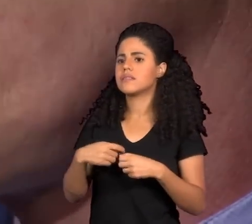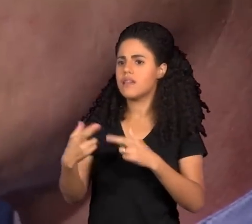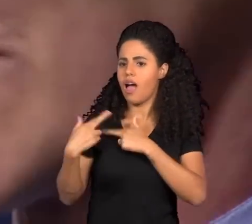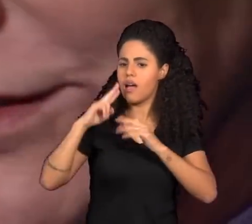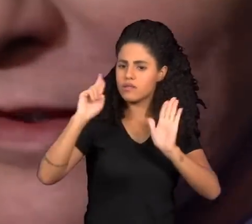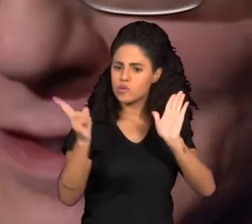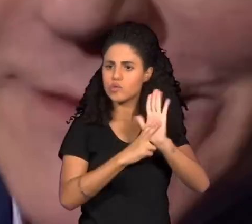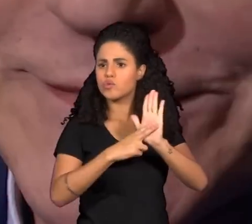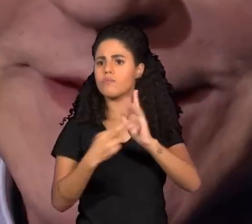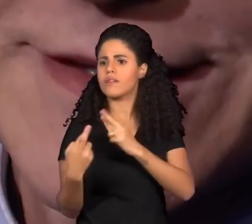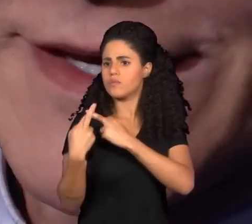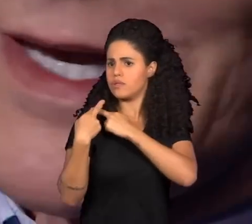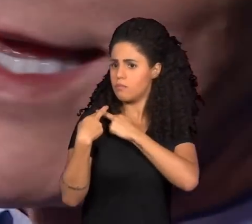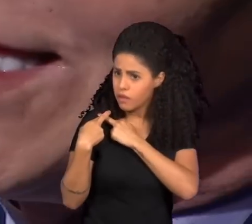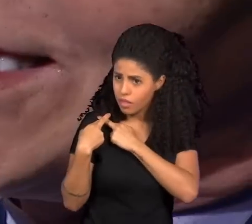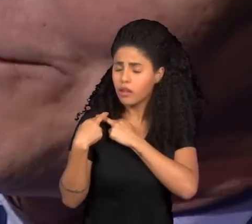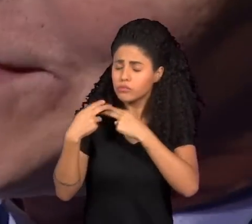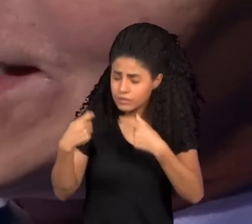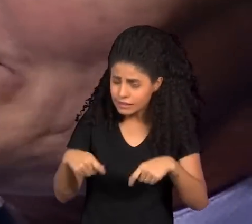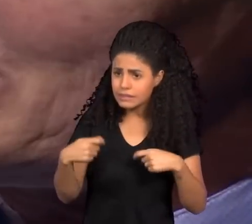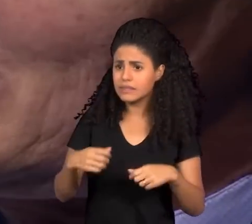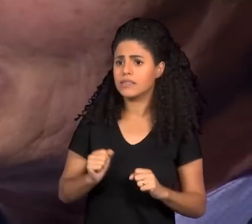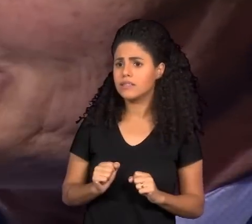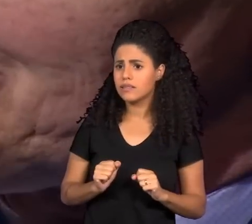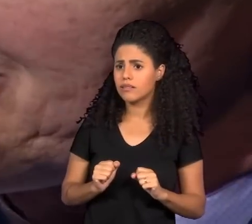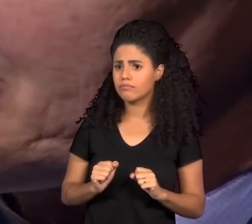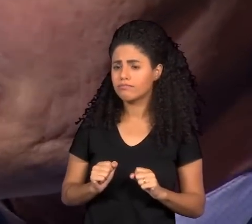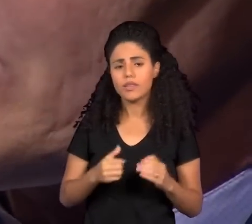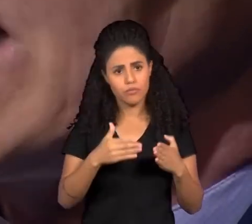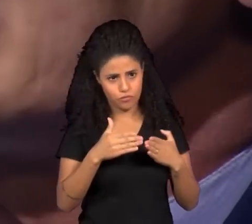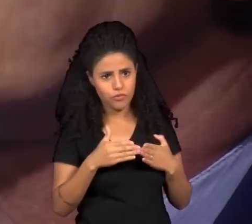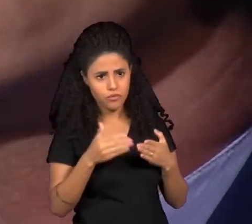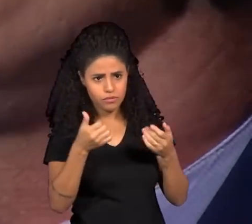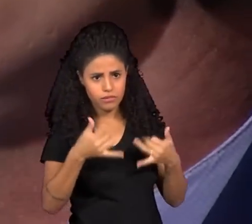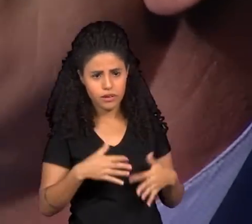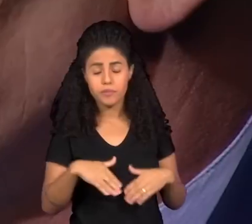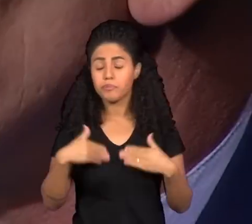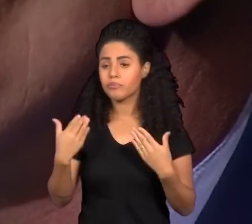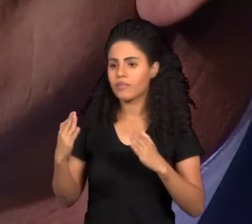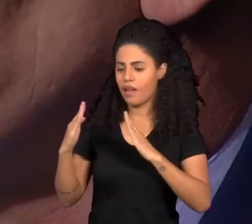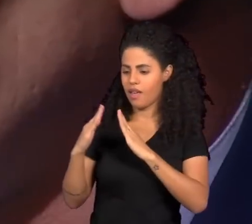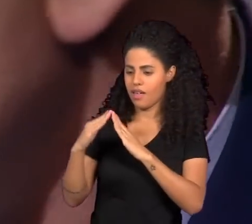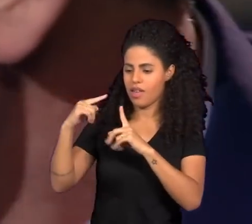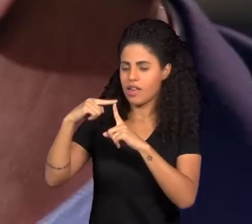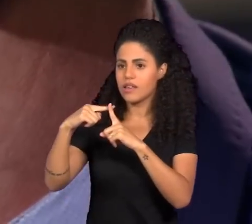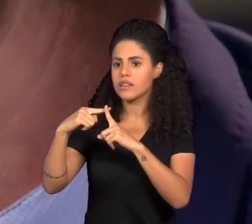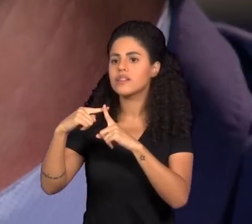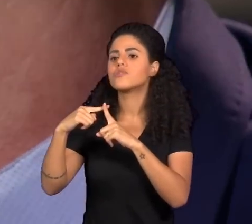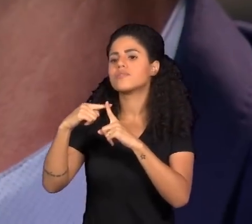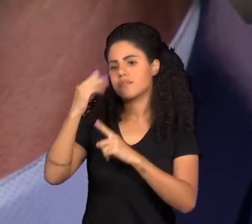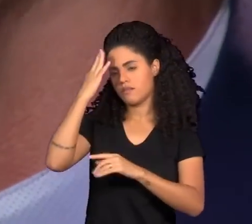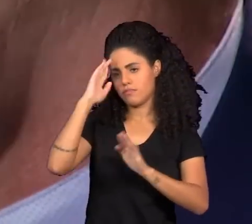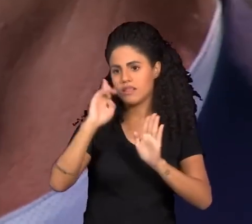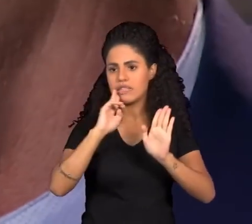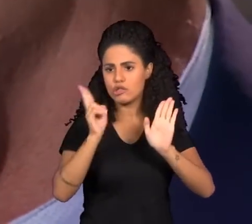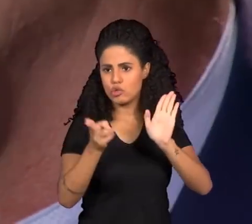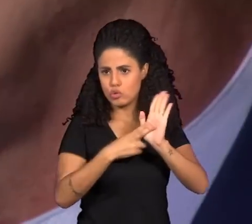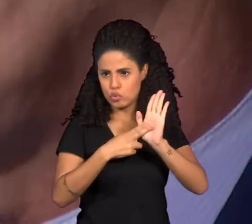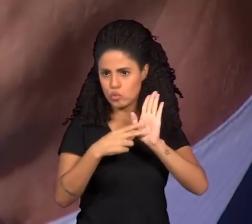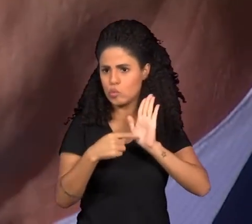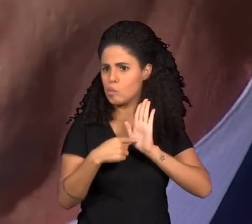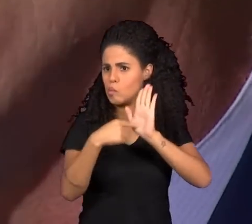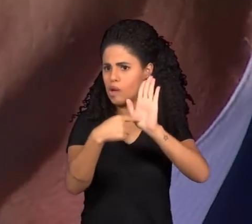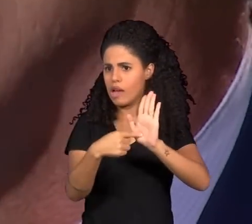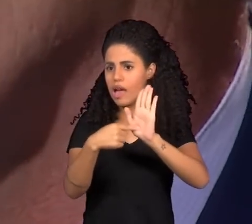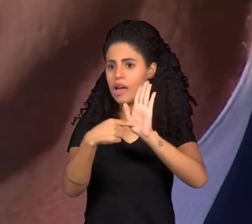a tua provocação. Por favor. Que, na verdade, a igreja admite que, infelizmente, uma